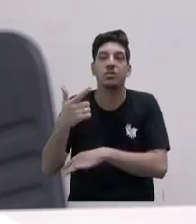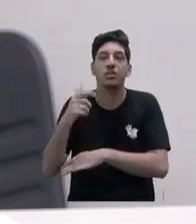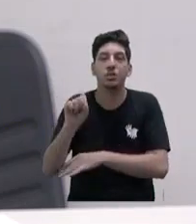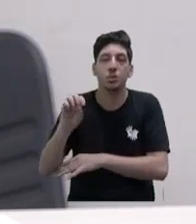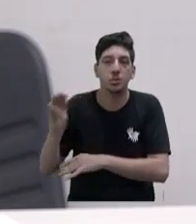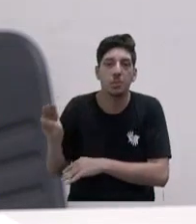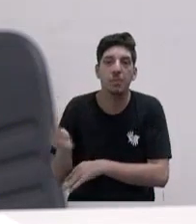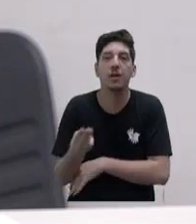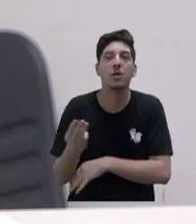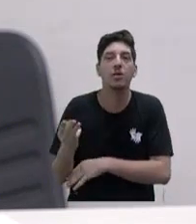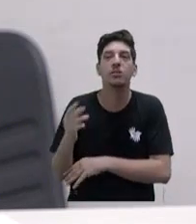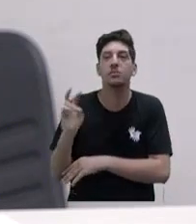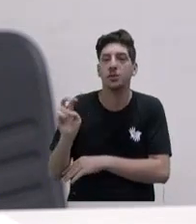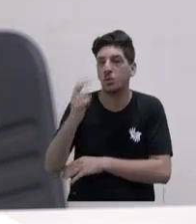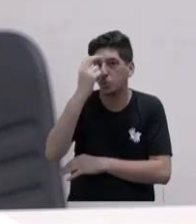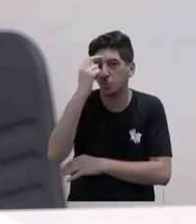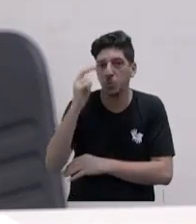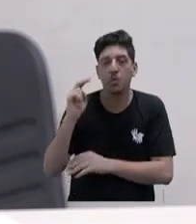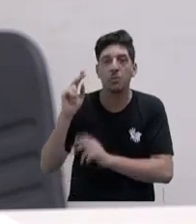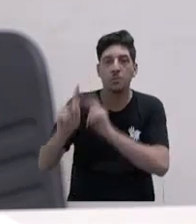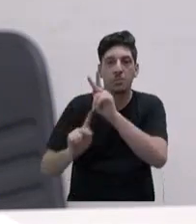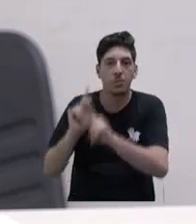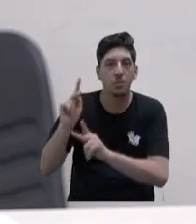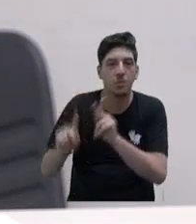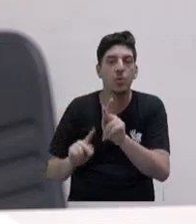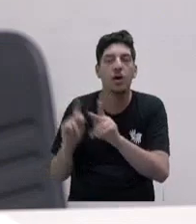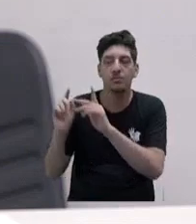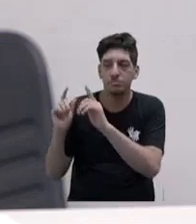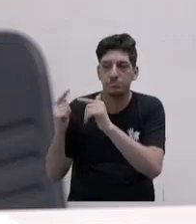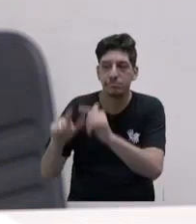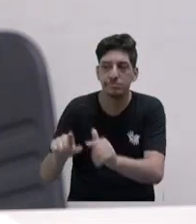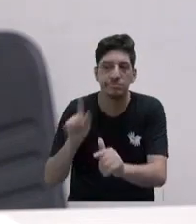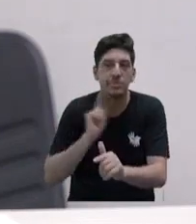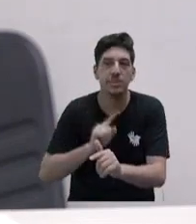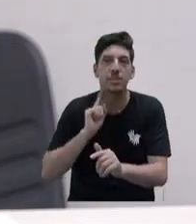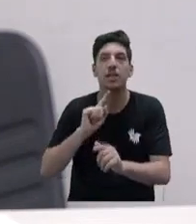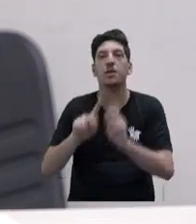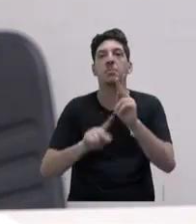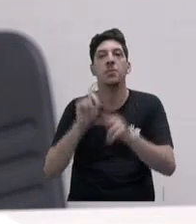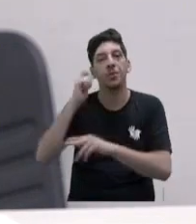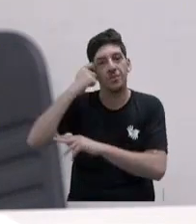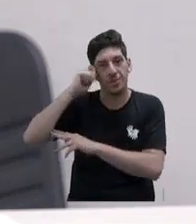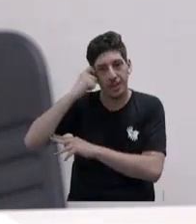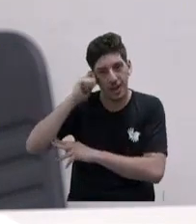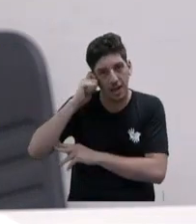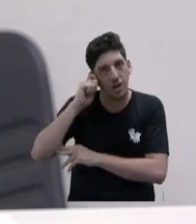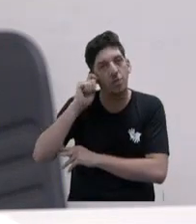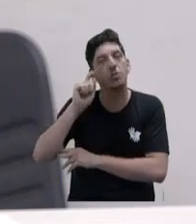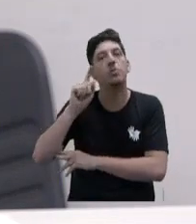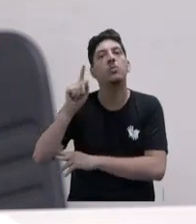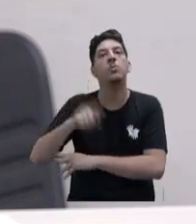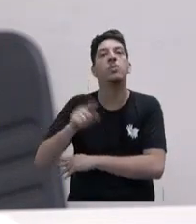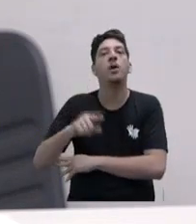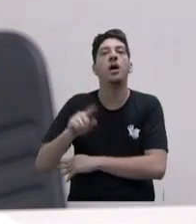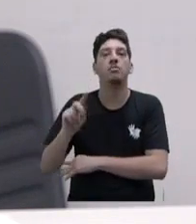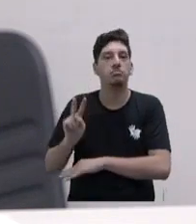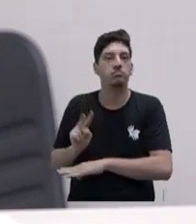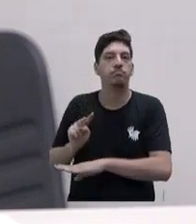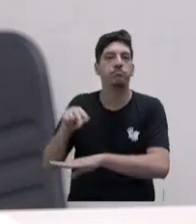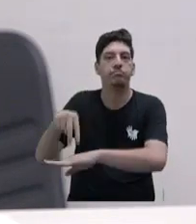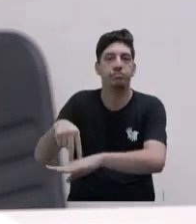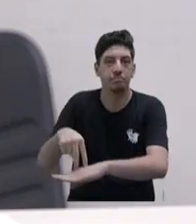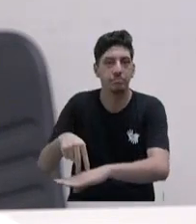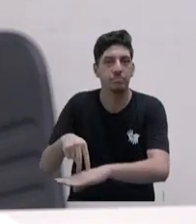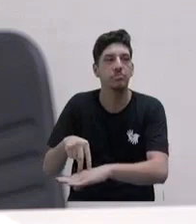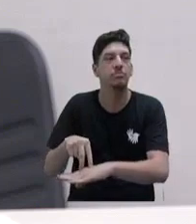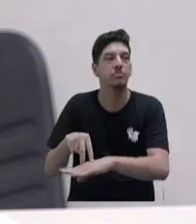as culturas populares de Minas Gerais, da quais os povos negros são protagonistas, e